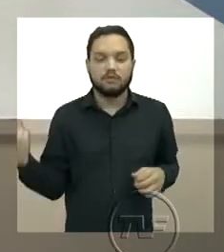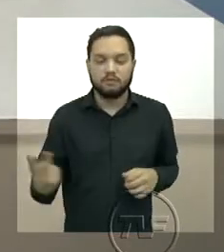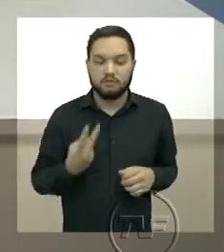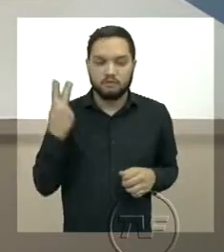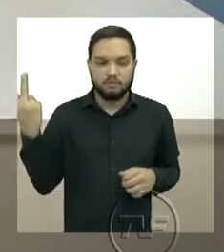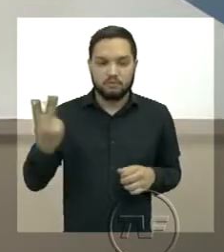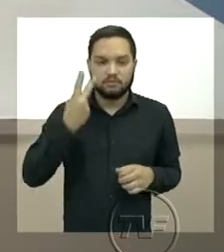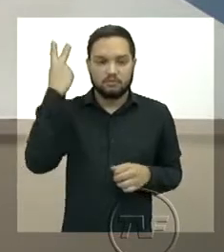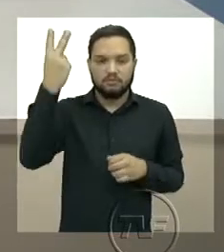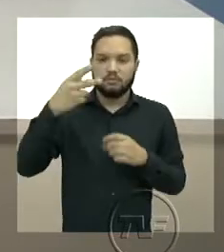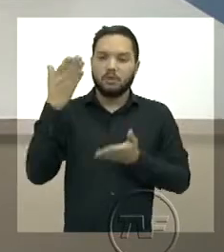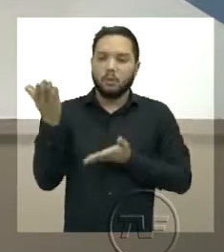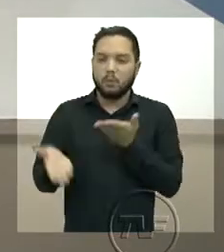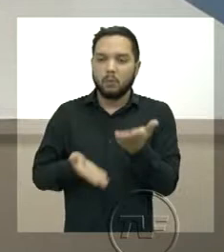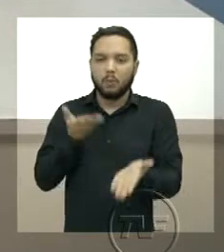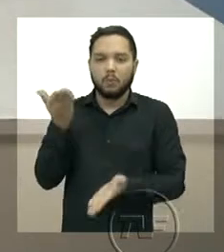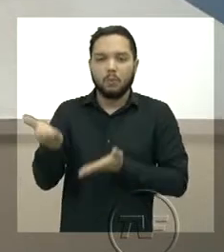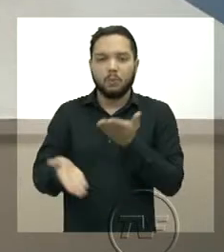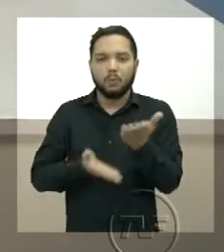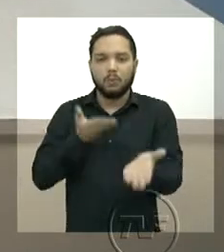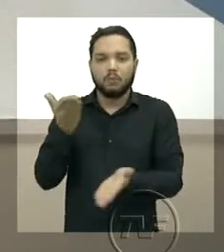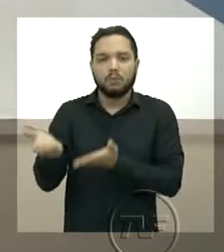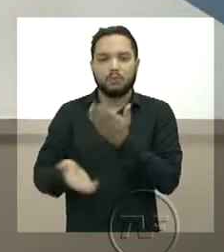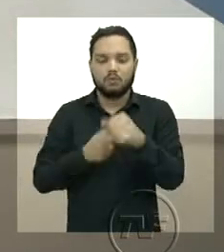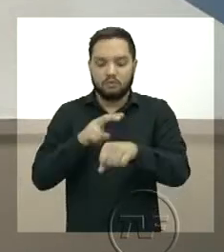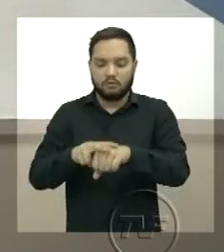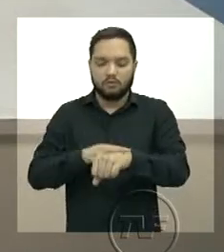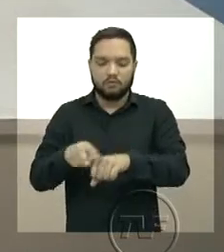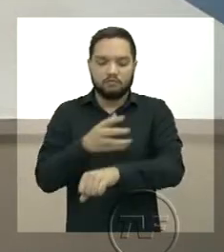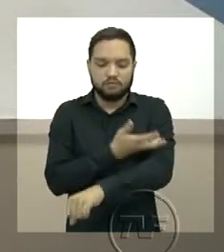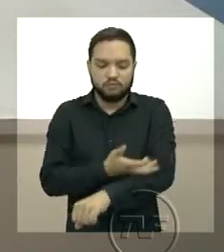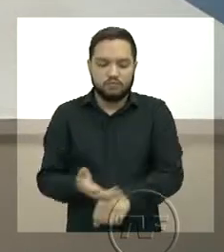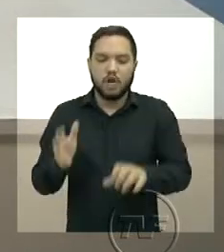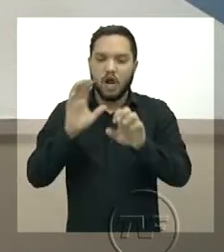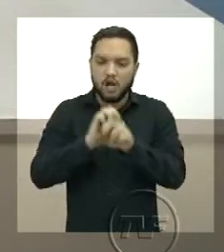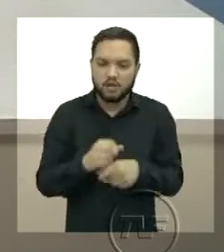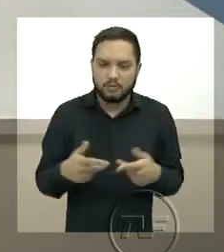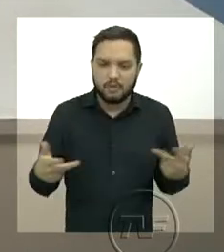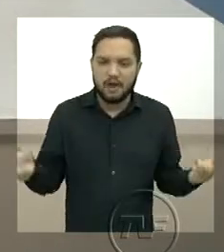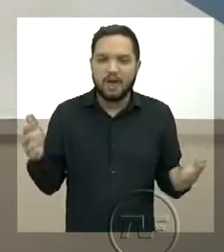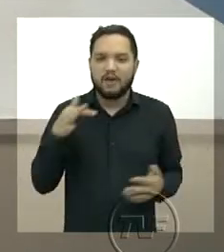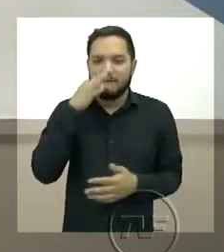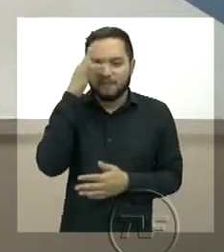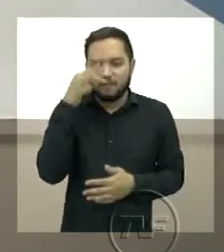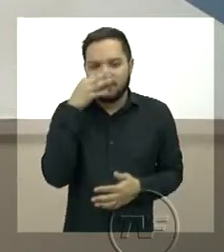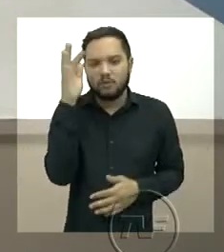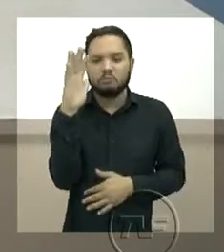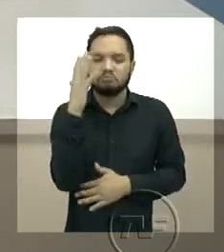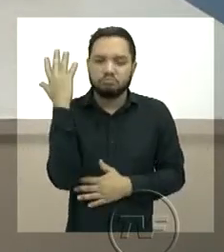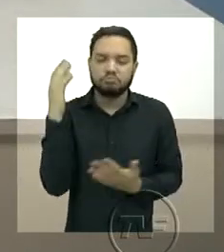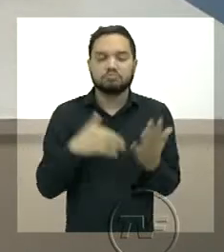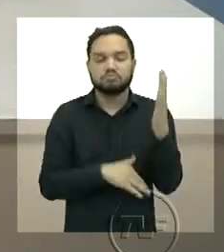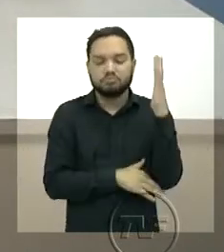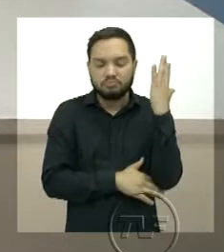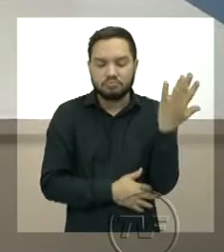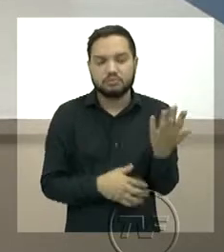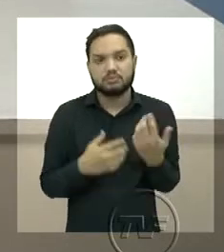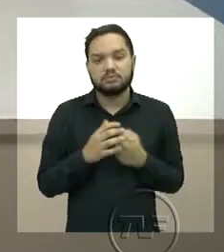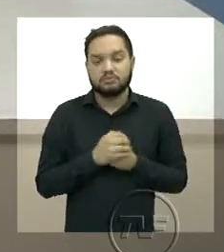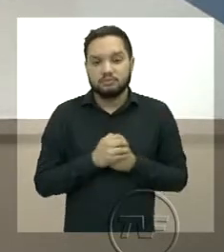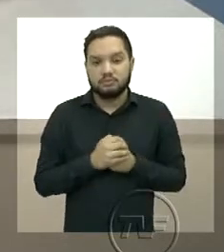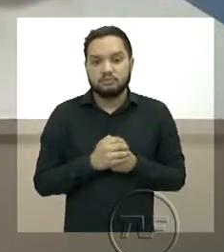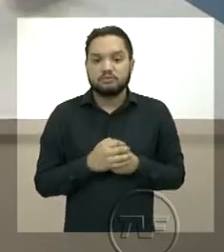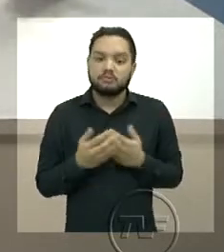questão da manutenção do verde, da flora, da fauna, enfim. E dentro dessa proposta, nós estamos realmente levantando